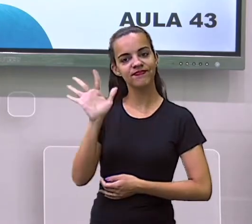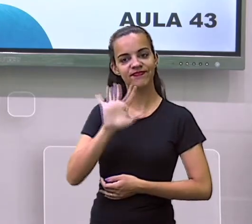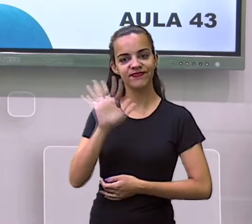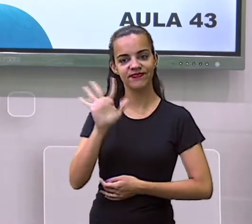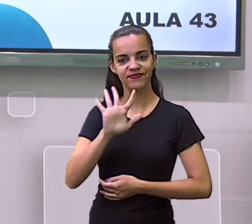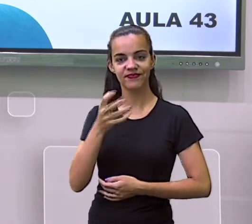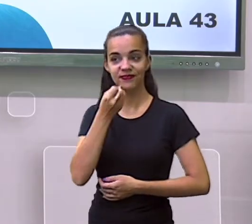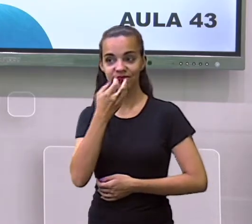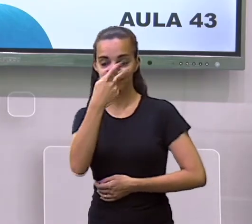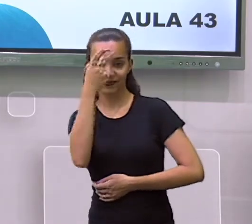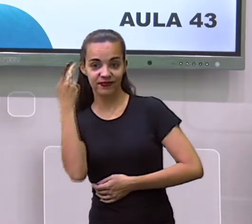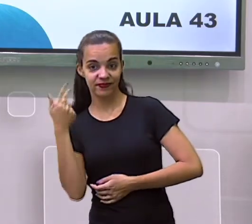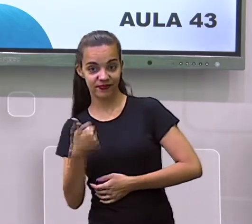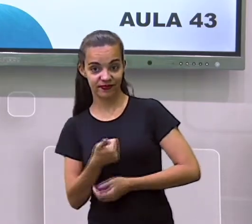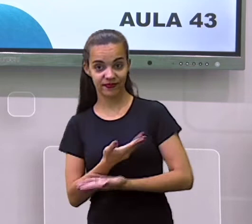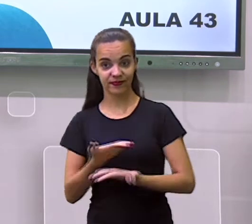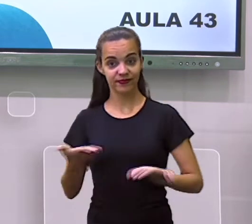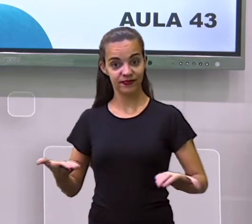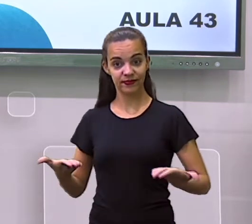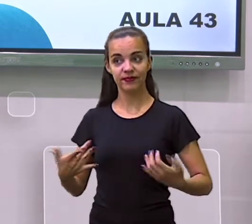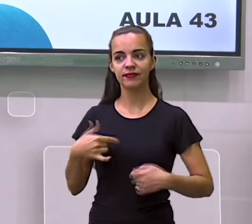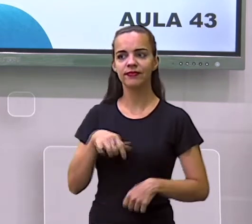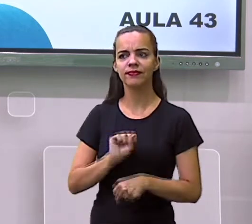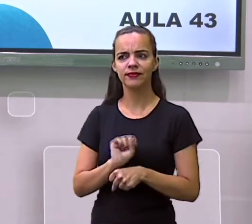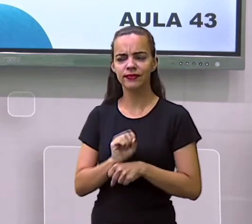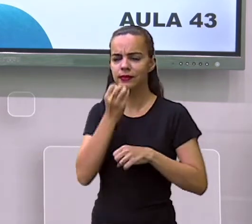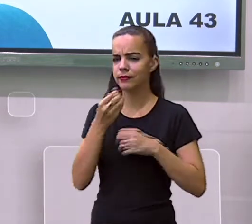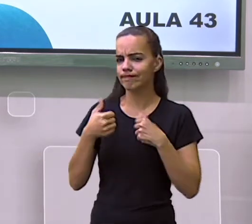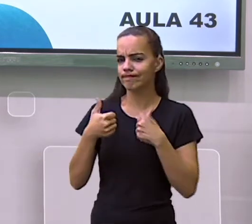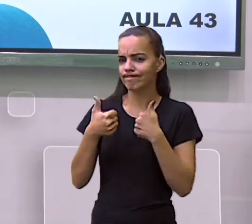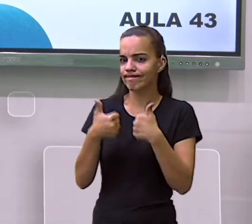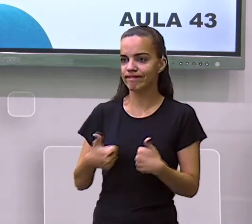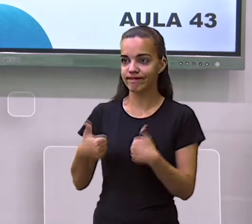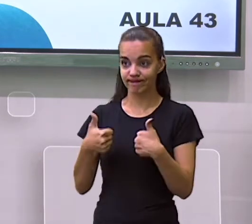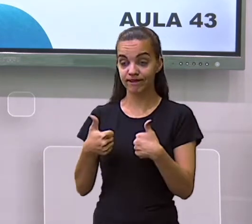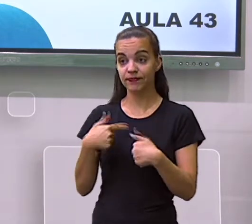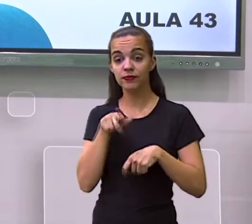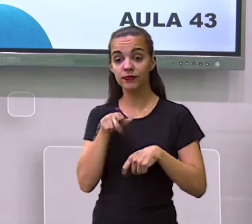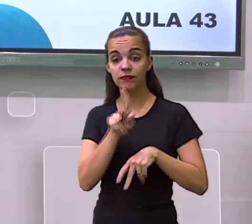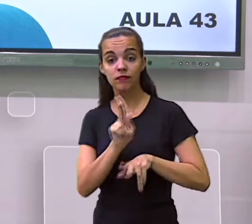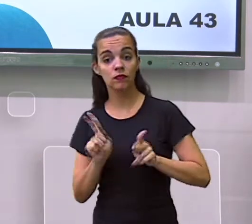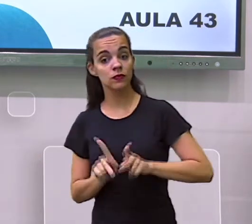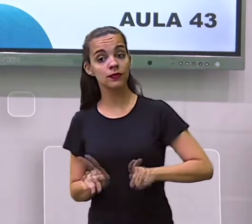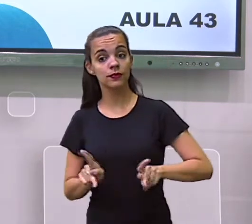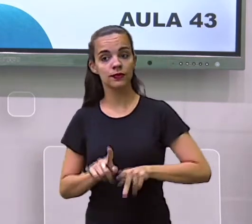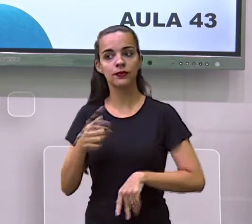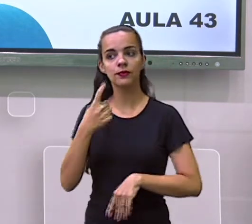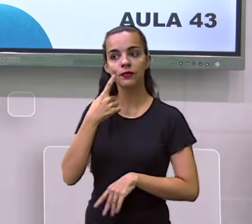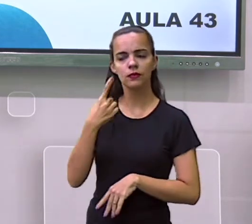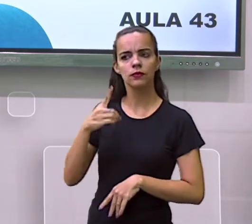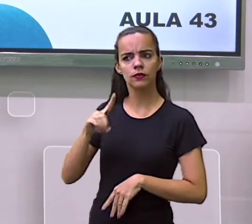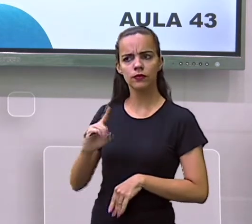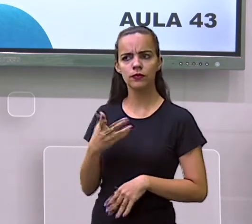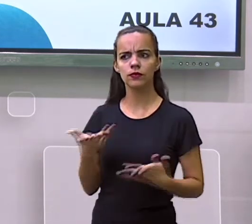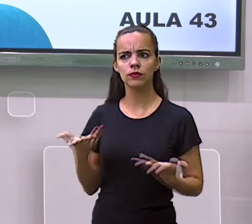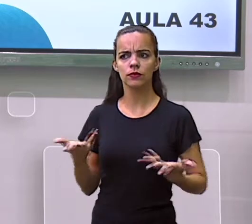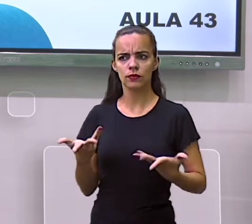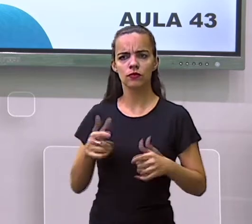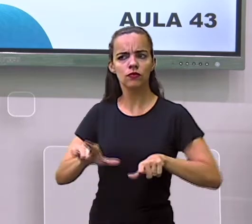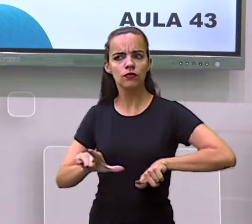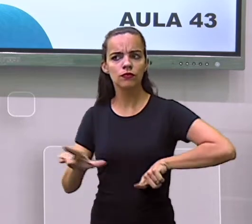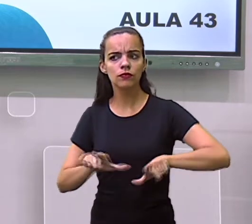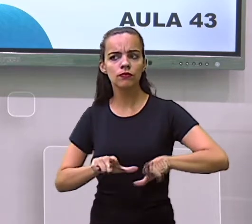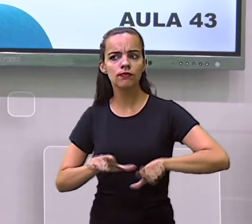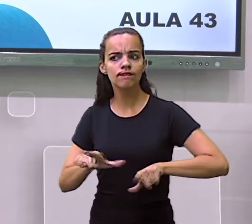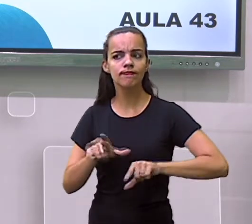Olá, pessoal, tudo bem com vocês? Eu espero que esteja tudo bem. Eu sou a professora Daniele Cristine e vamos juntos